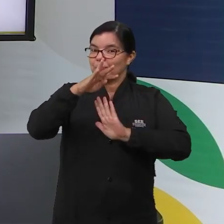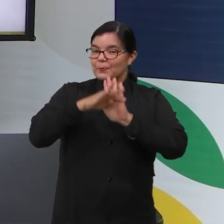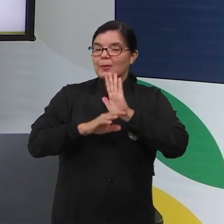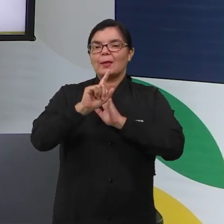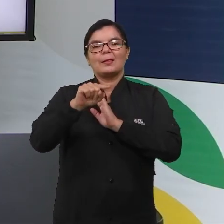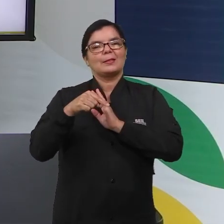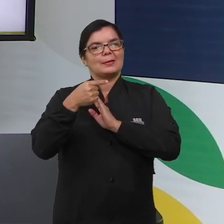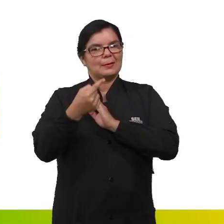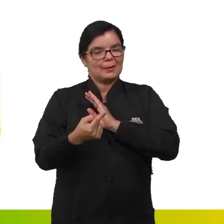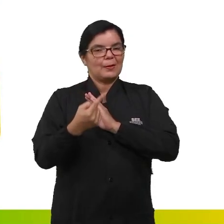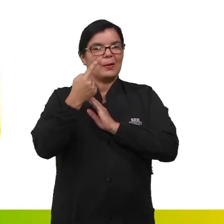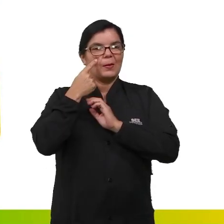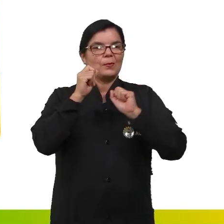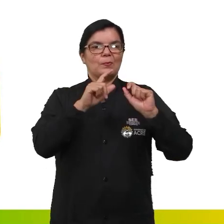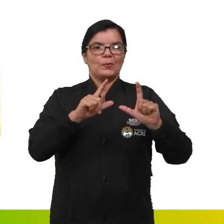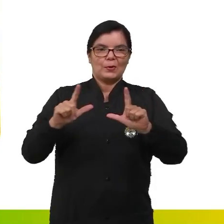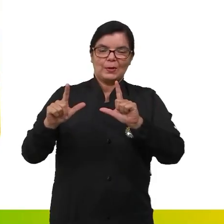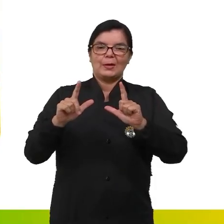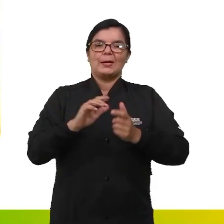seguida, pessoal, tem aí na tela